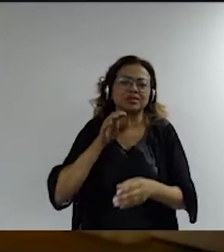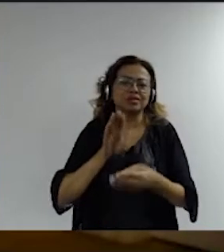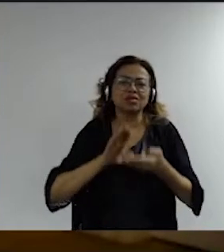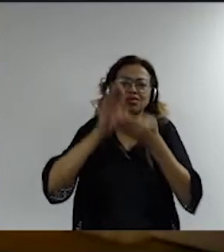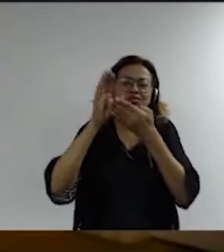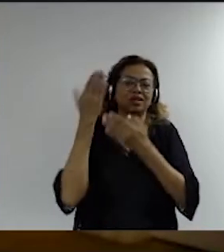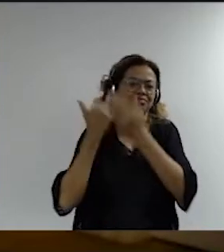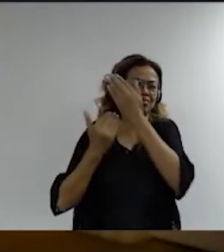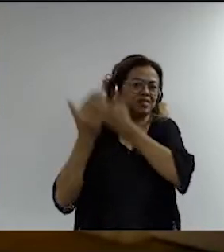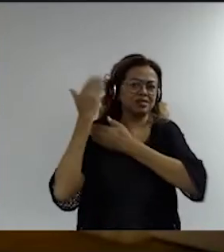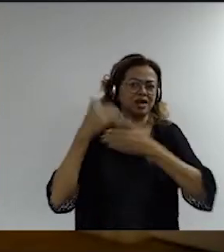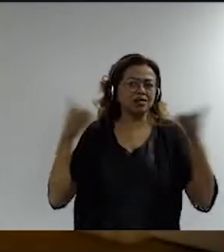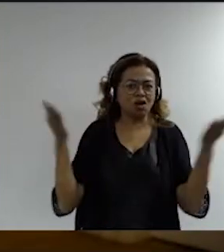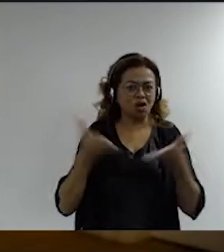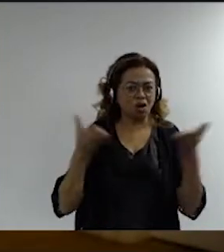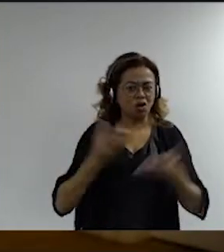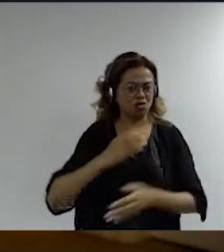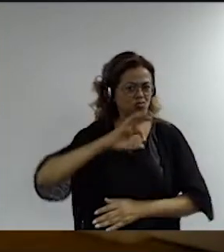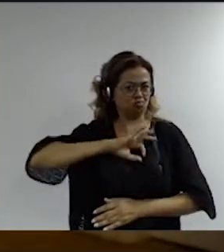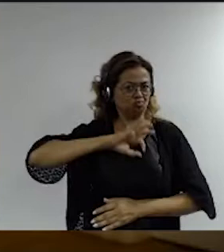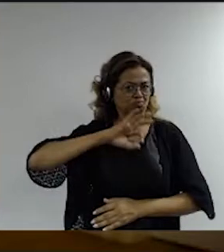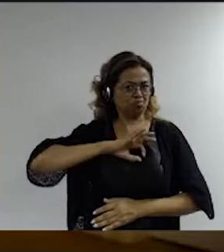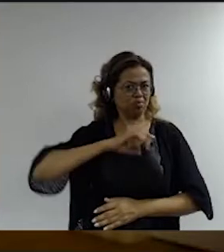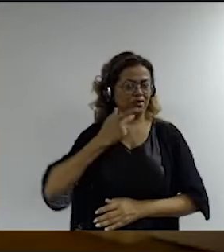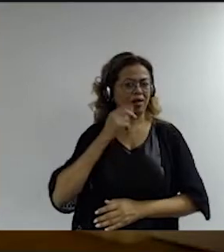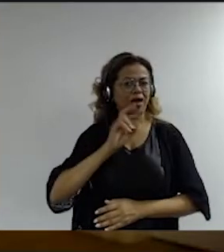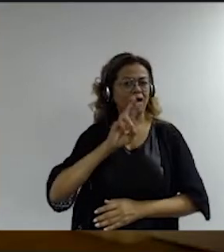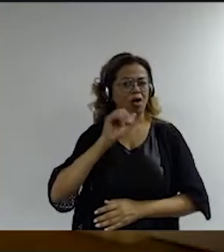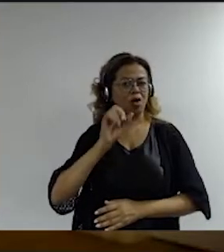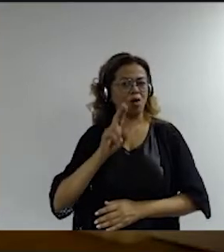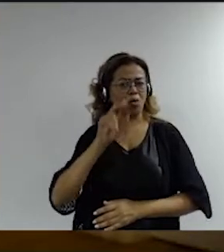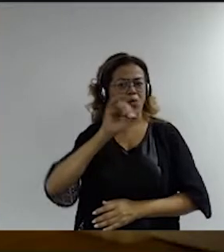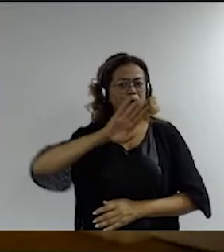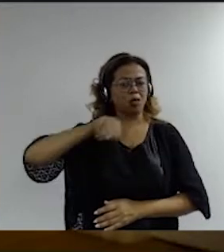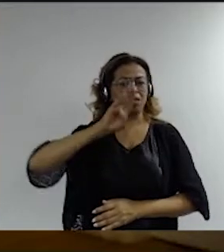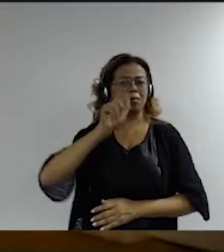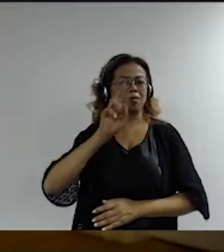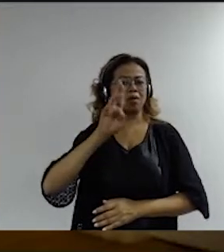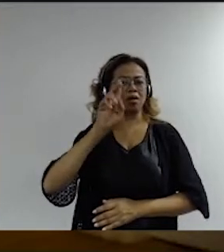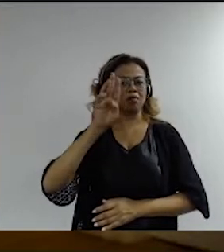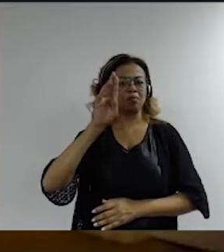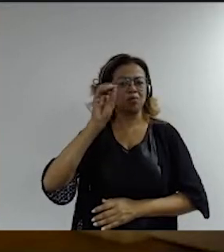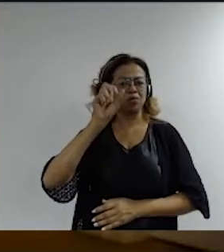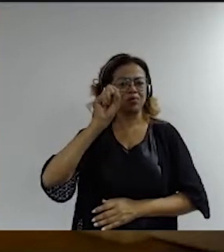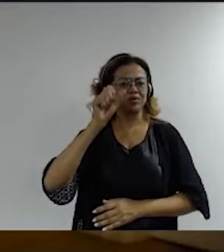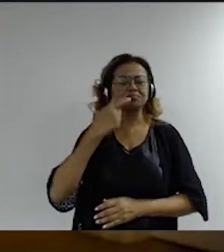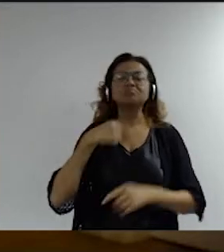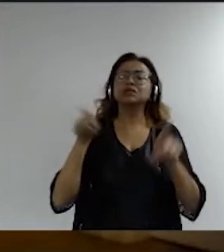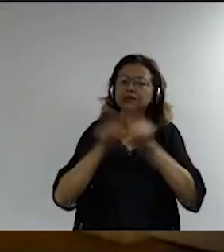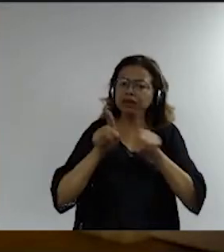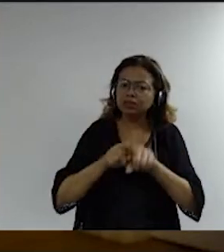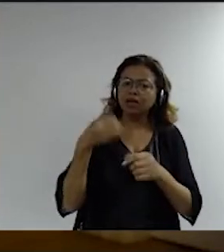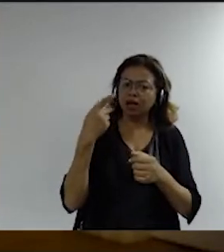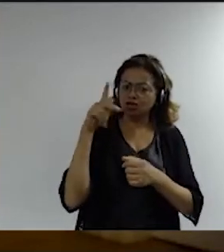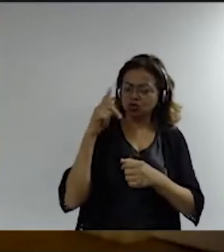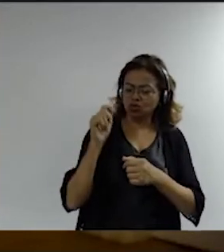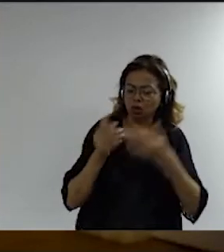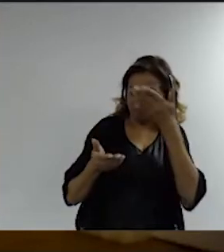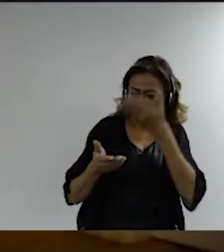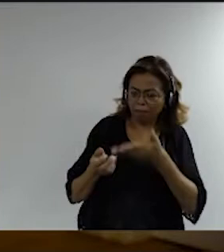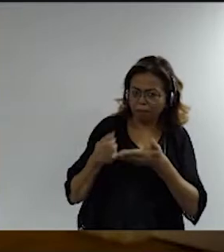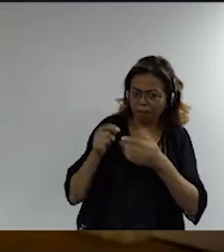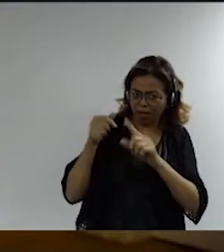no passado, hoje medalha Rui Barbosa, e na sua pessoa quero saudar todas as advogadas, todas